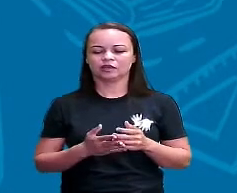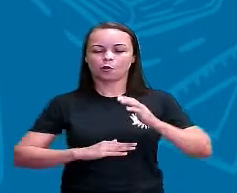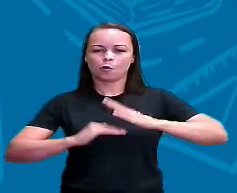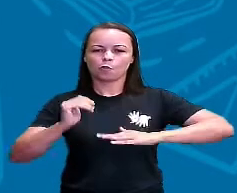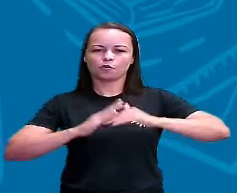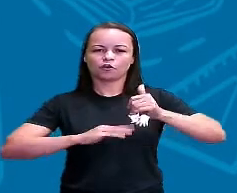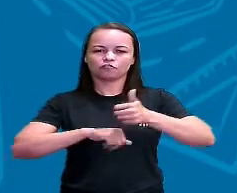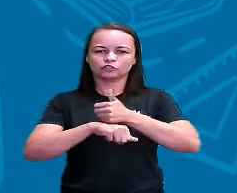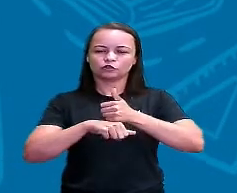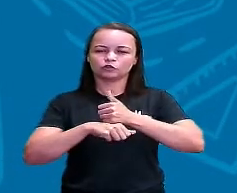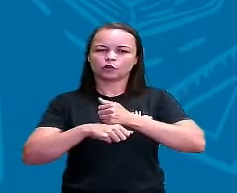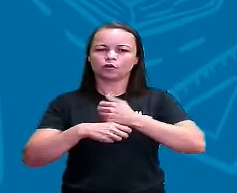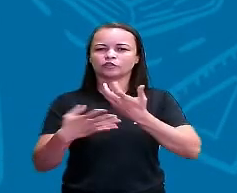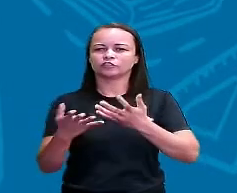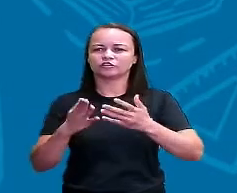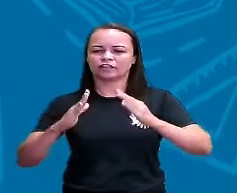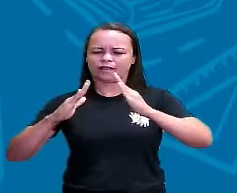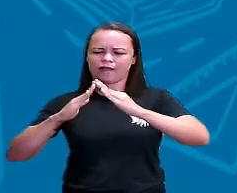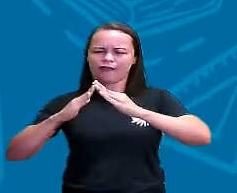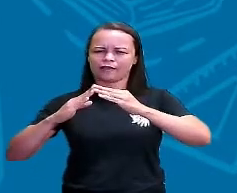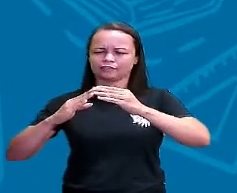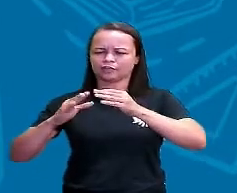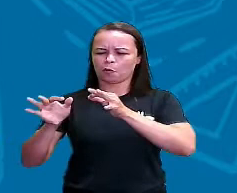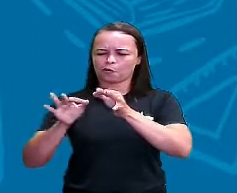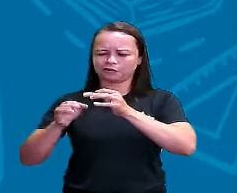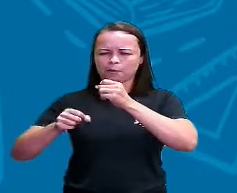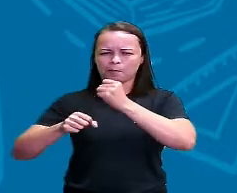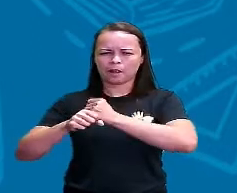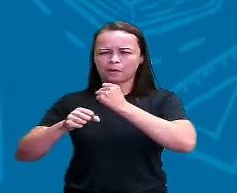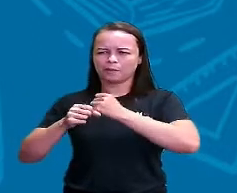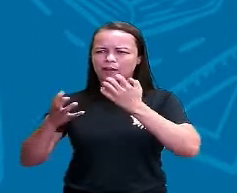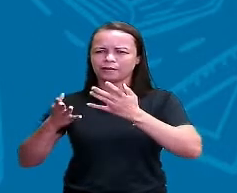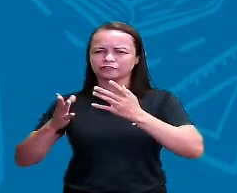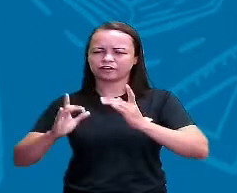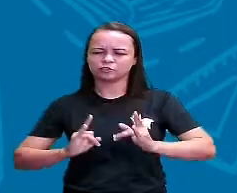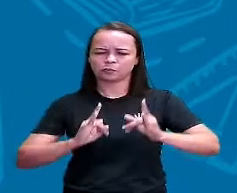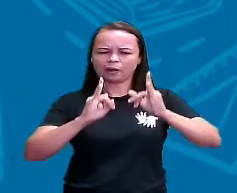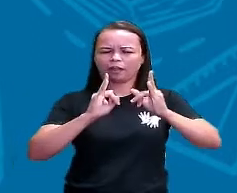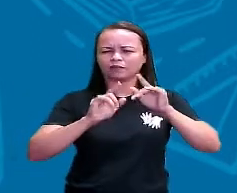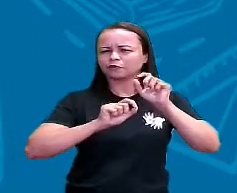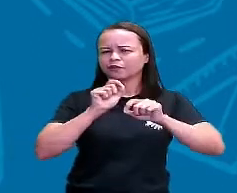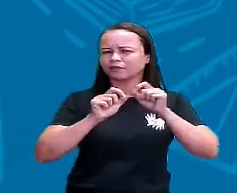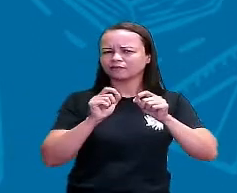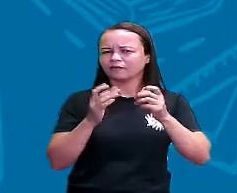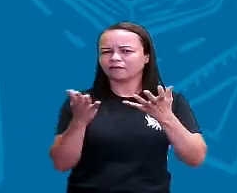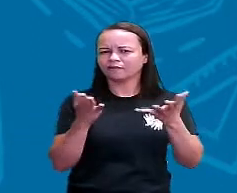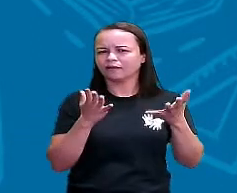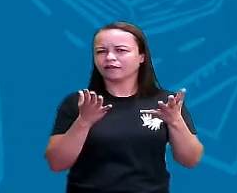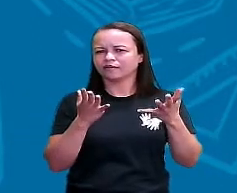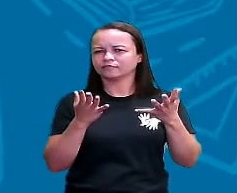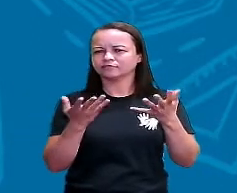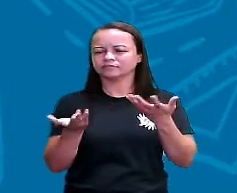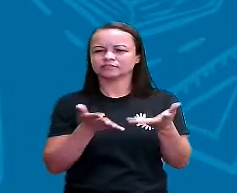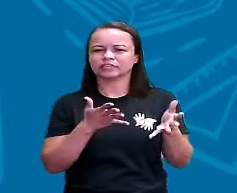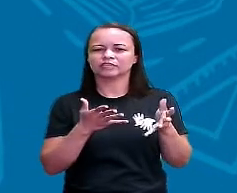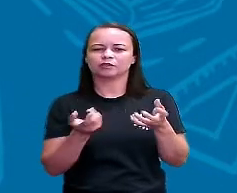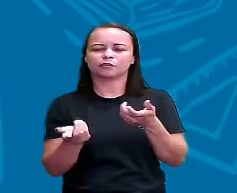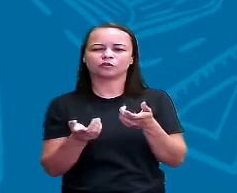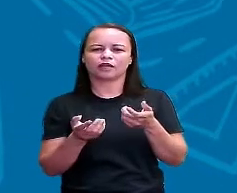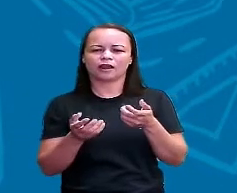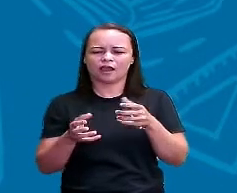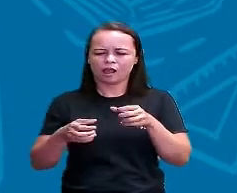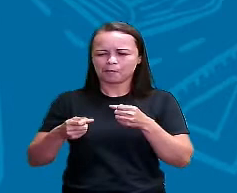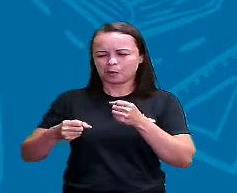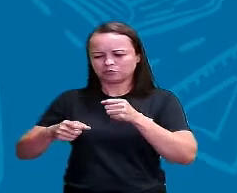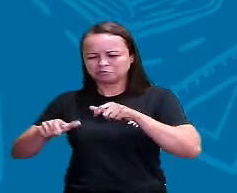constrói as casas que a gente mora? Constrói casas, constrói prédios. E aí, quem é esse profissional que bota lá a mão na